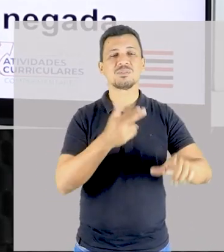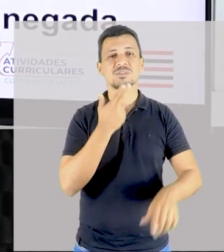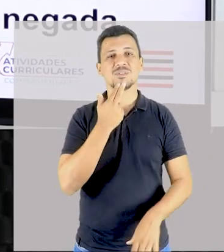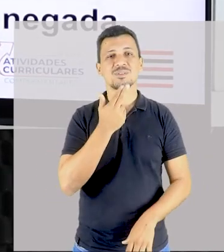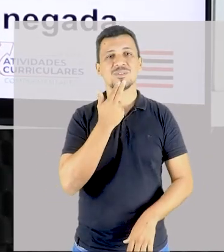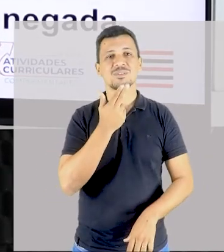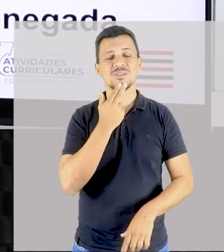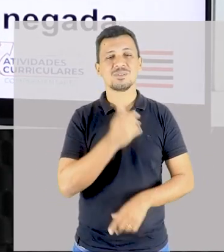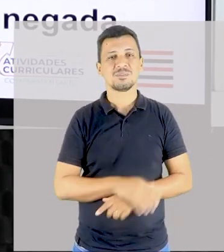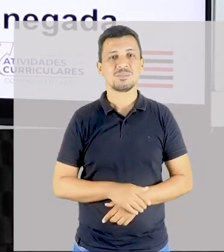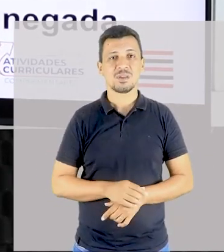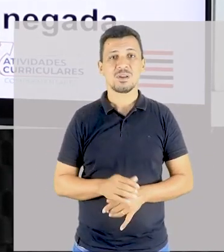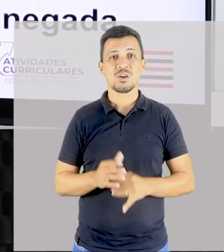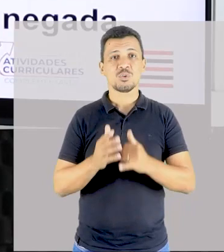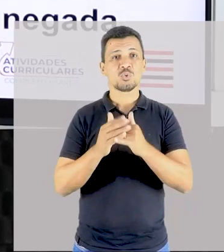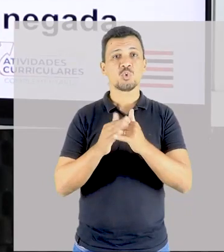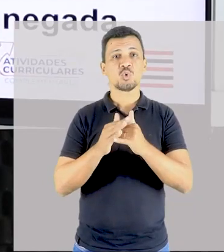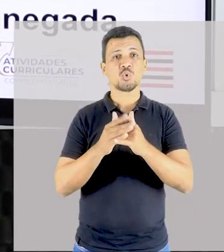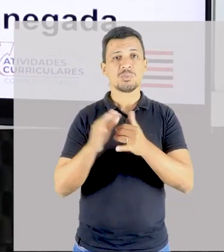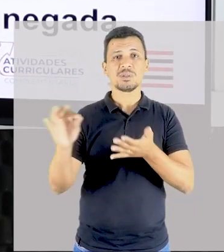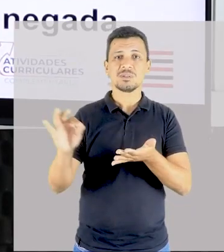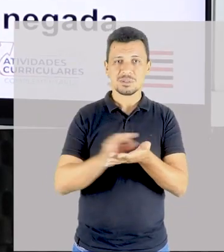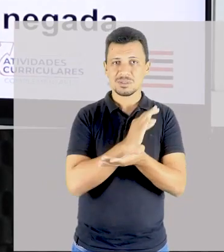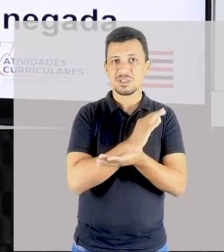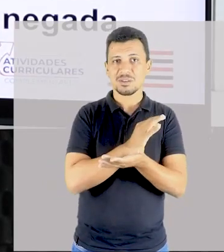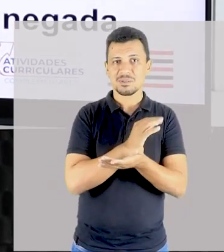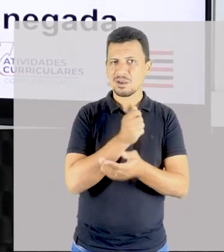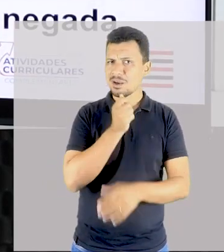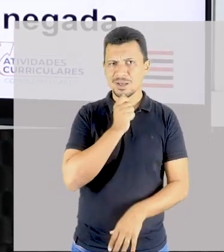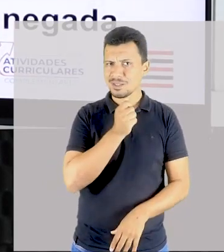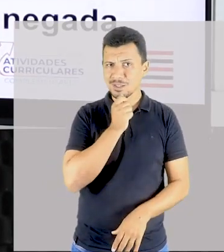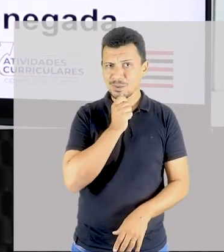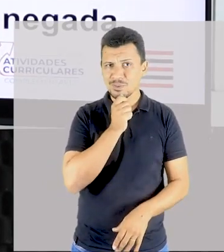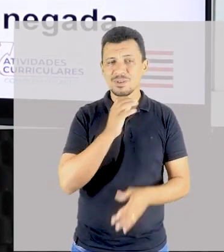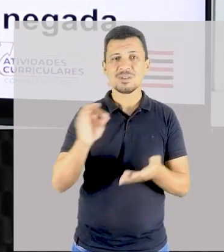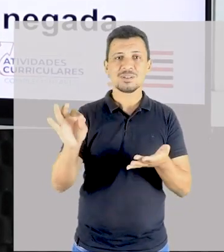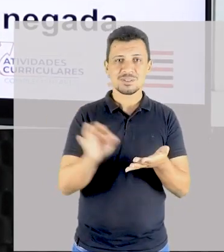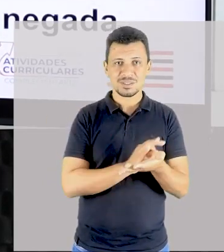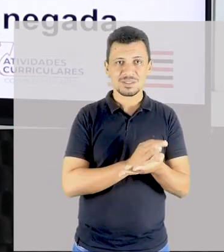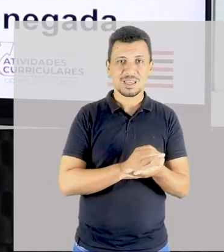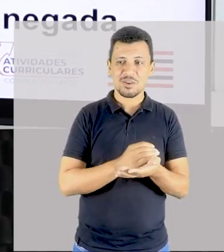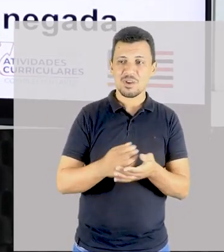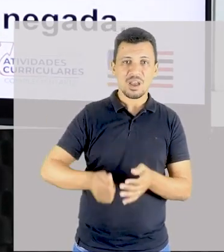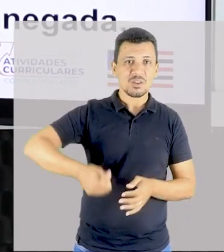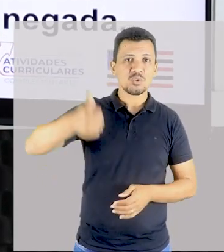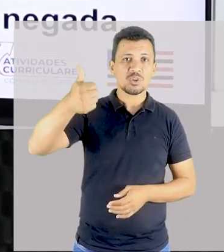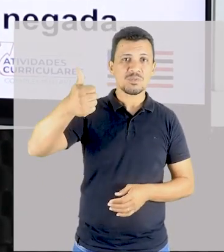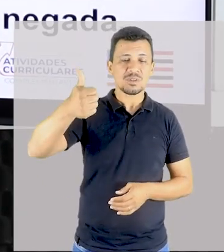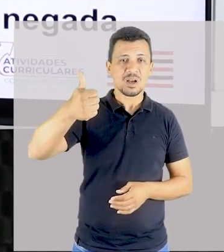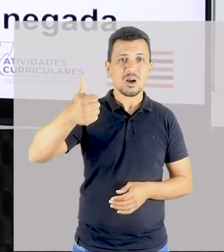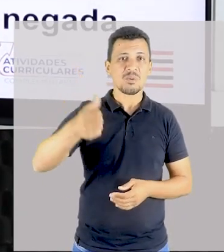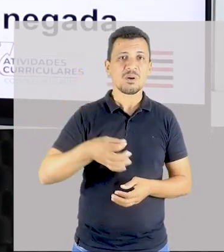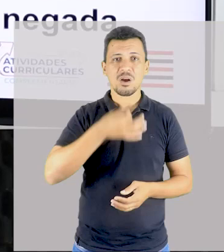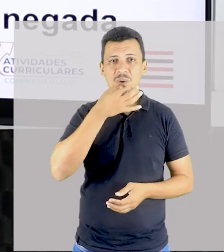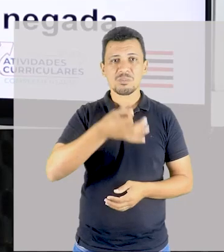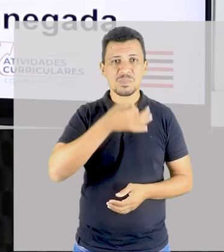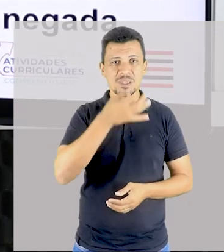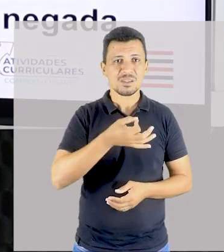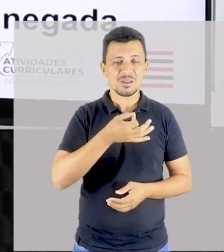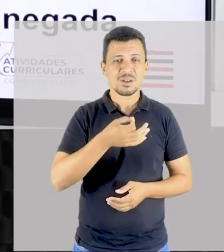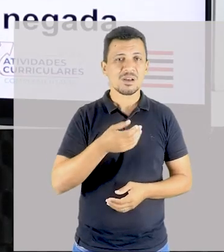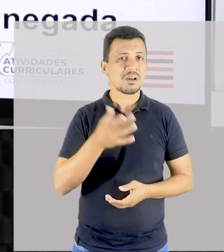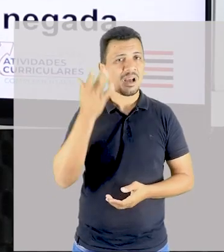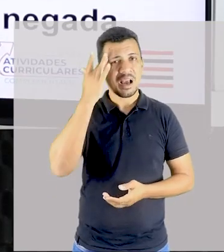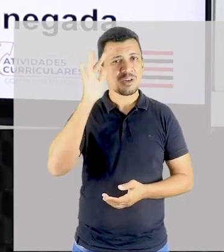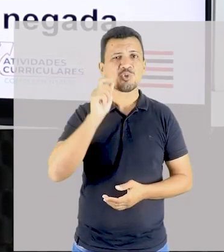vis dias no YouTube se inscreve aí no canal se você já não é inscrito ativa o Sininho curte esse vídeo comenta diz o que